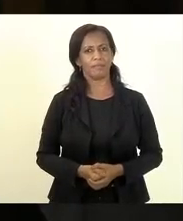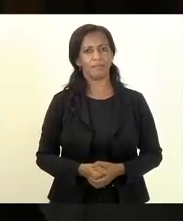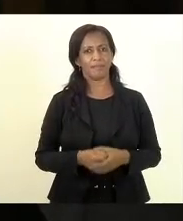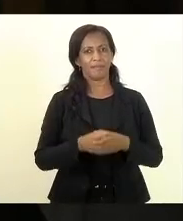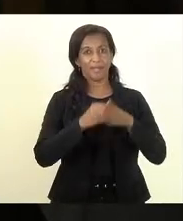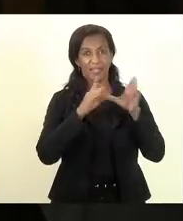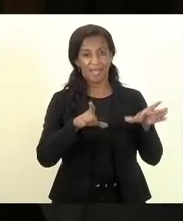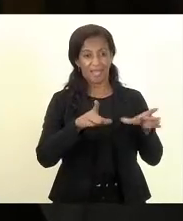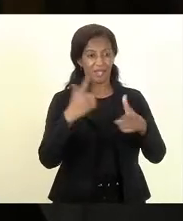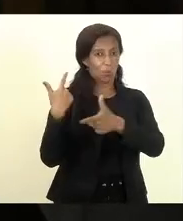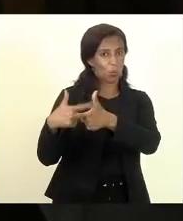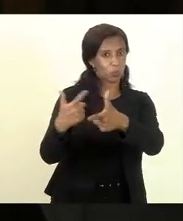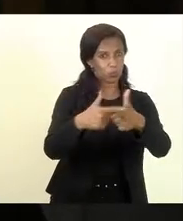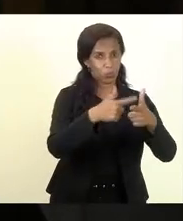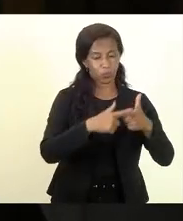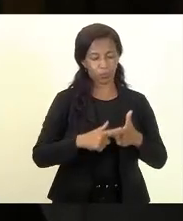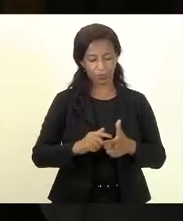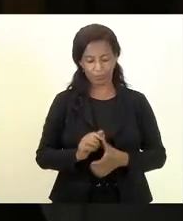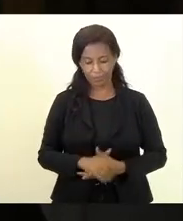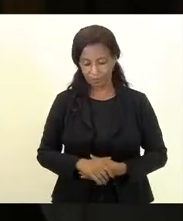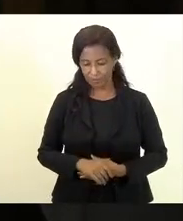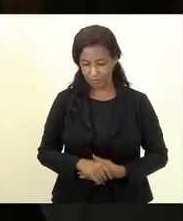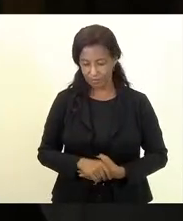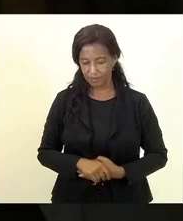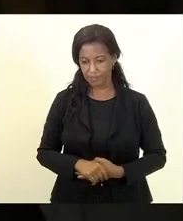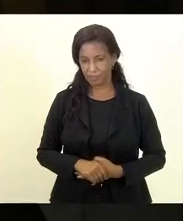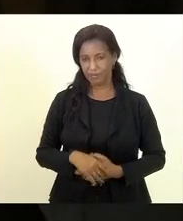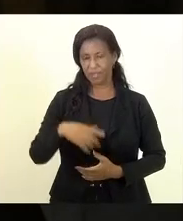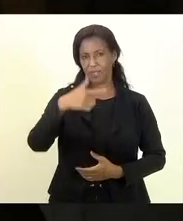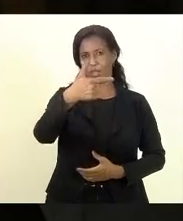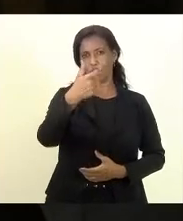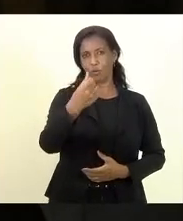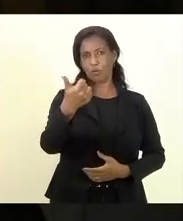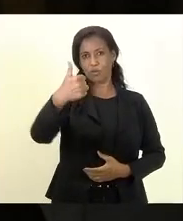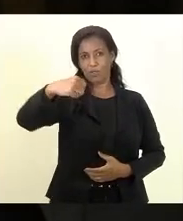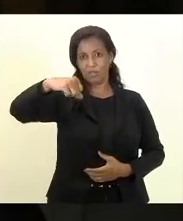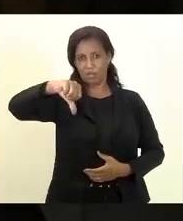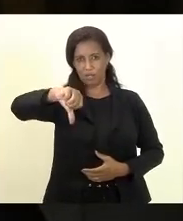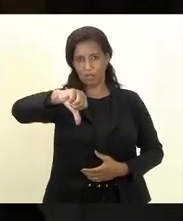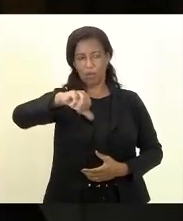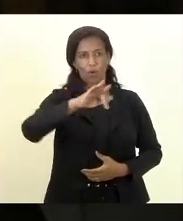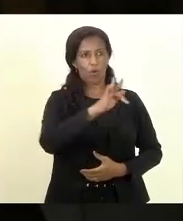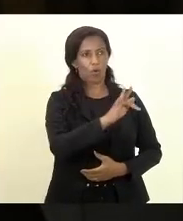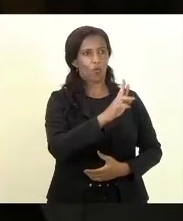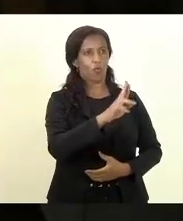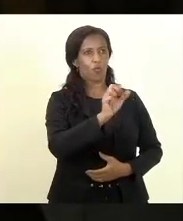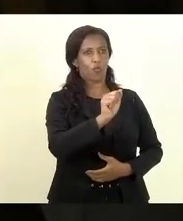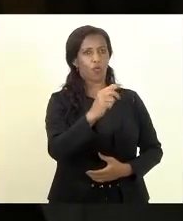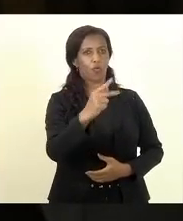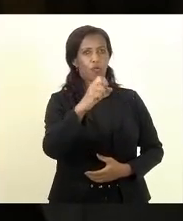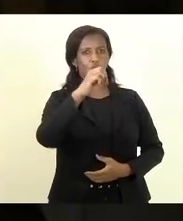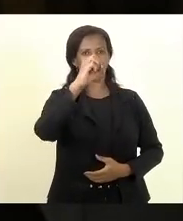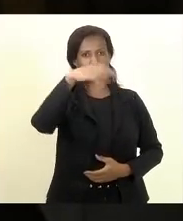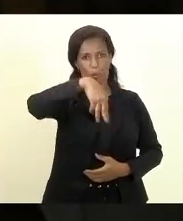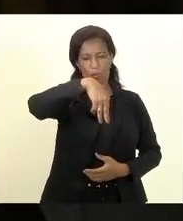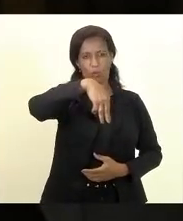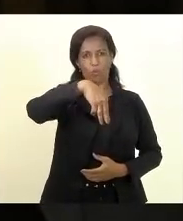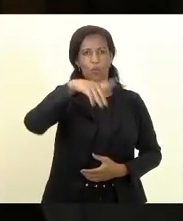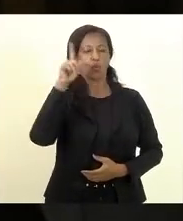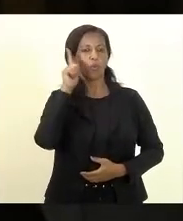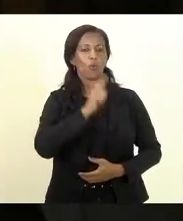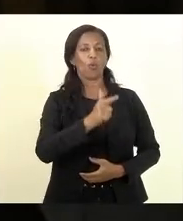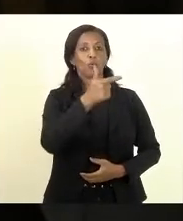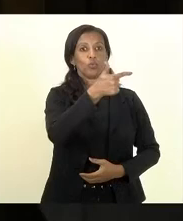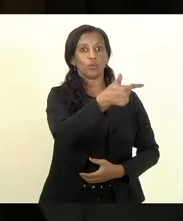preta. Presidente, em 2019, o FUSPOM arrecadou 216